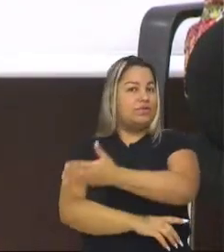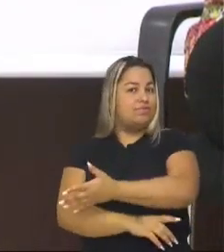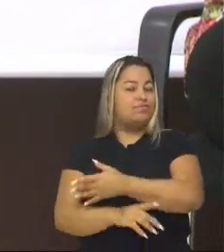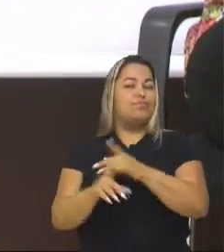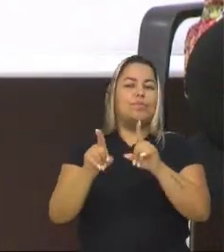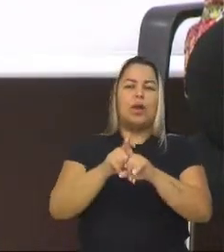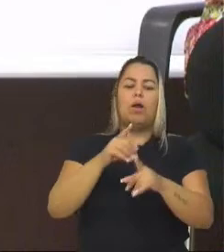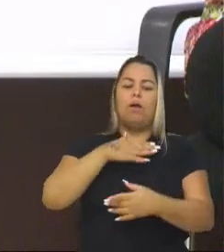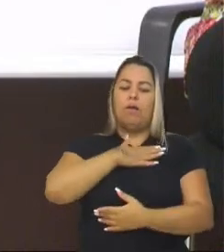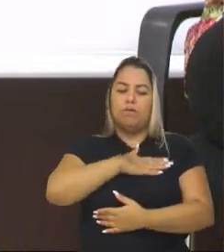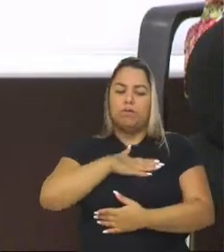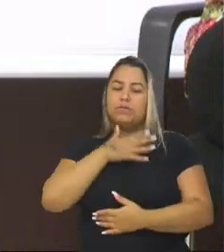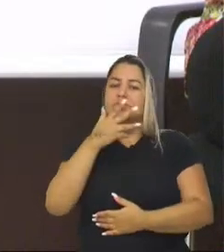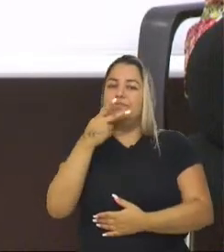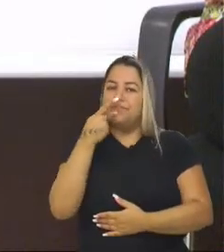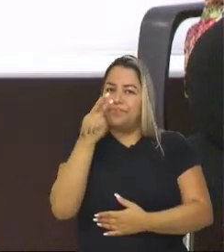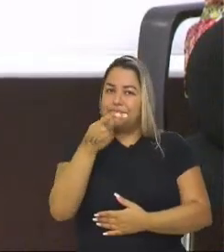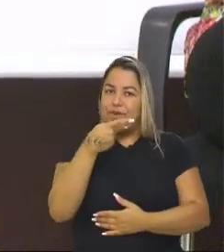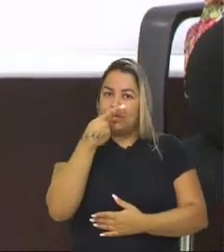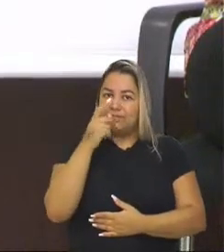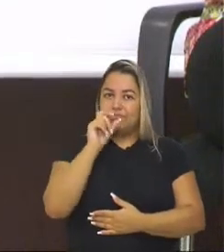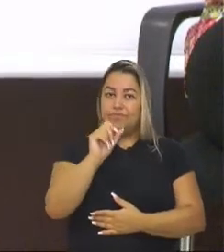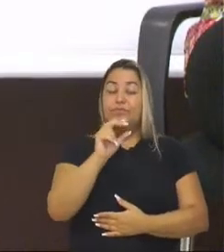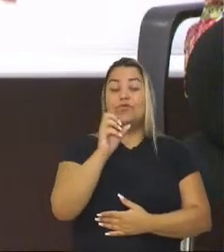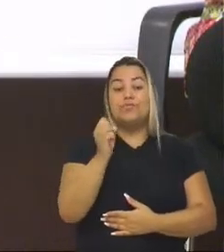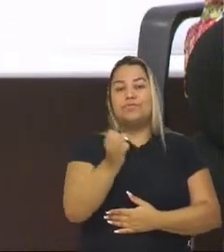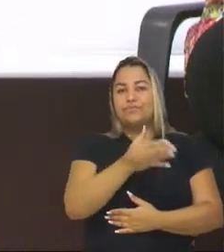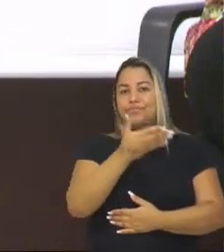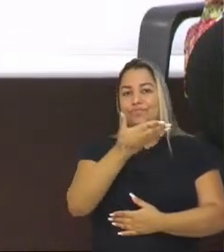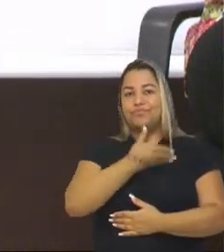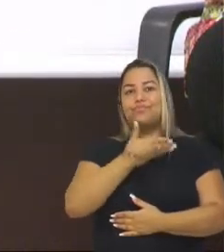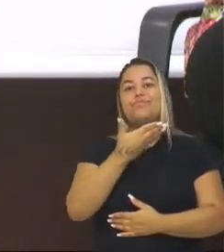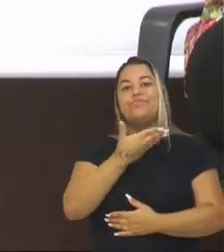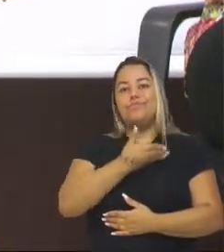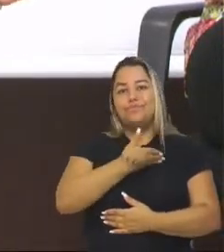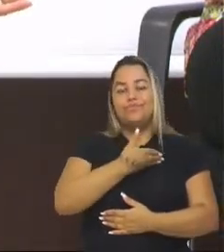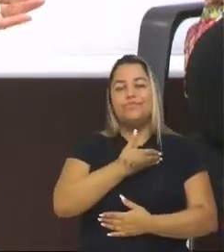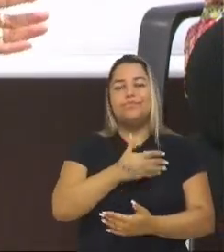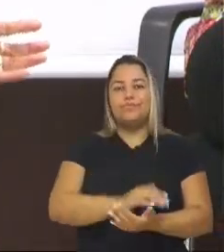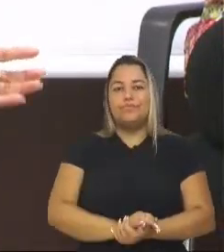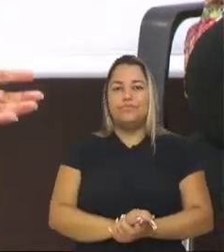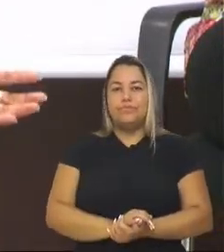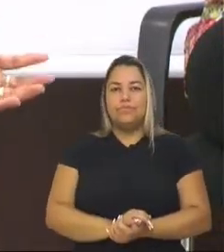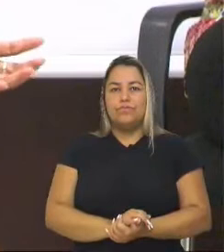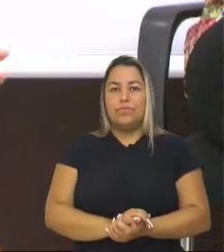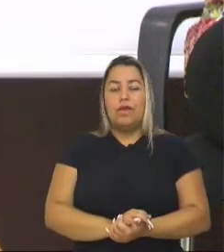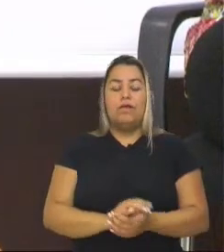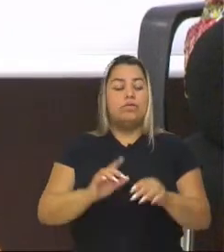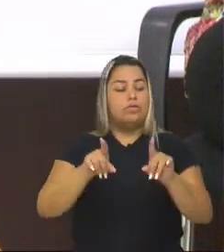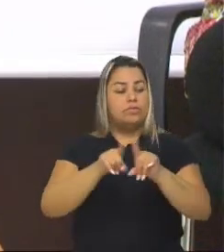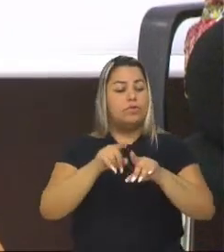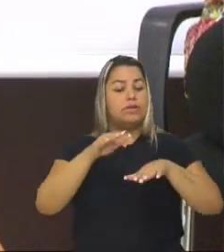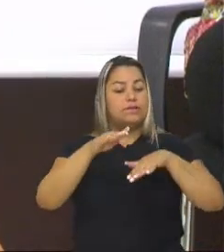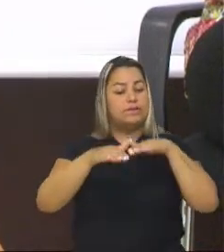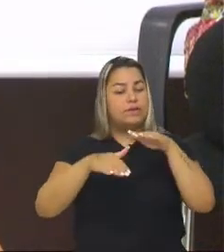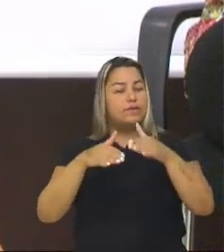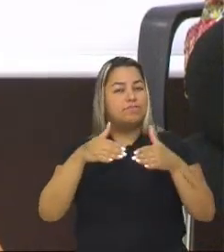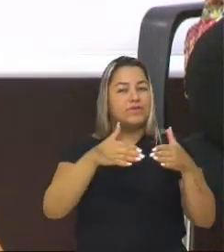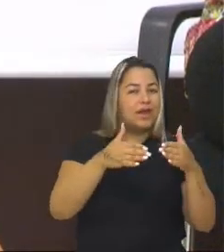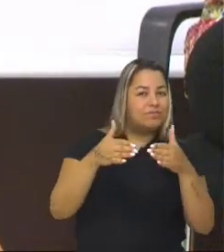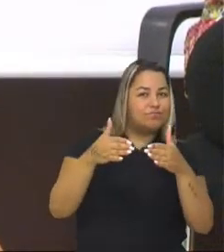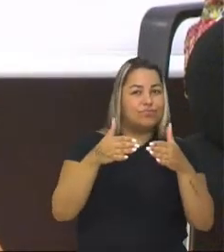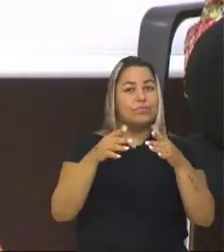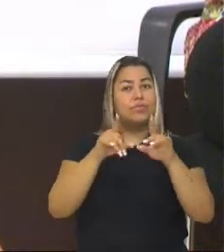honroso para mim dizer que tenho novas companheiras, companheiros e companheiros nessa caminhada que